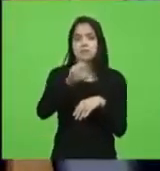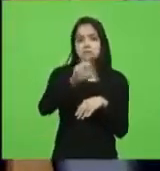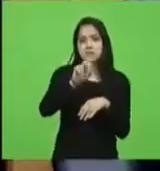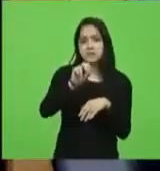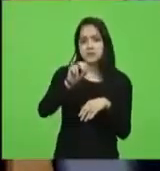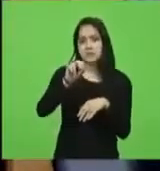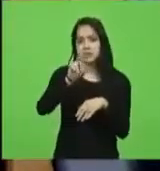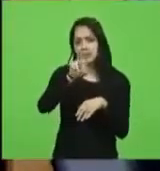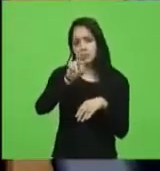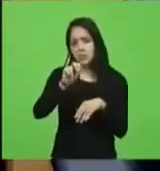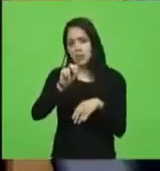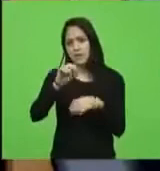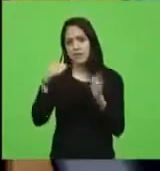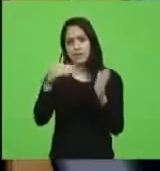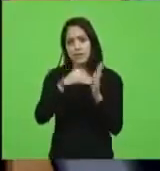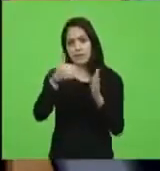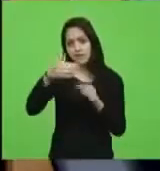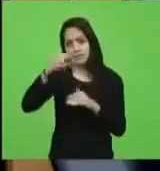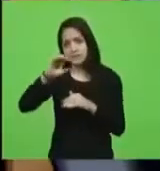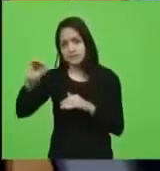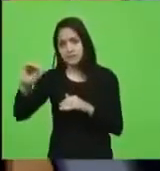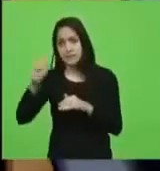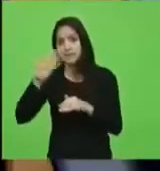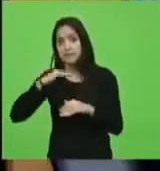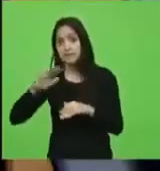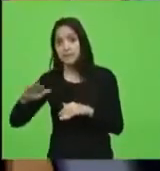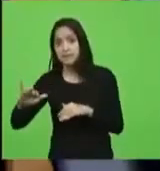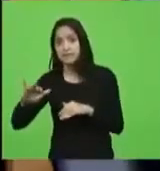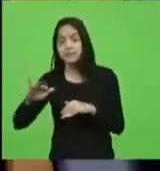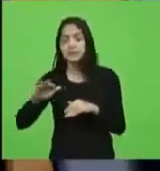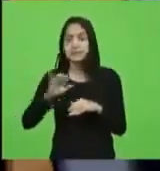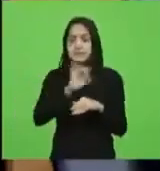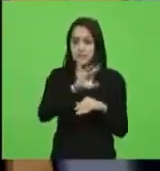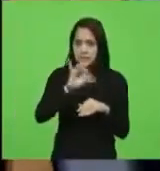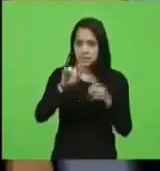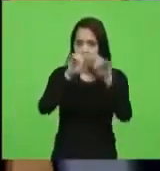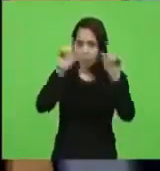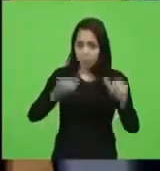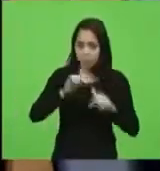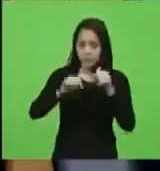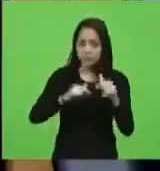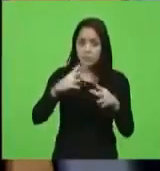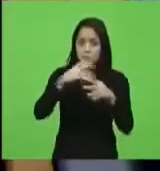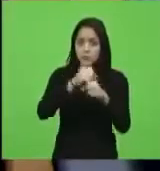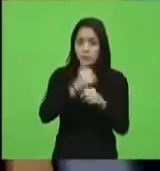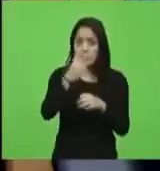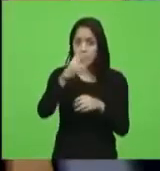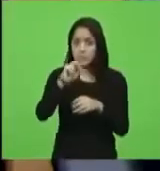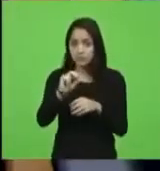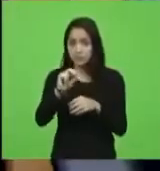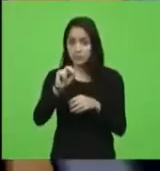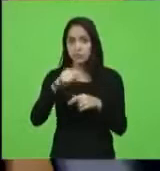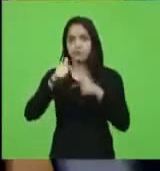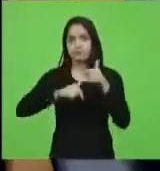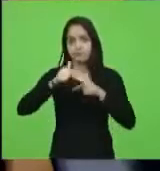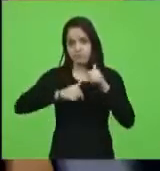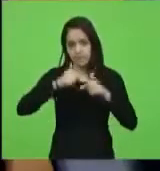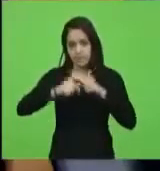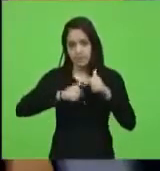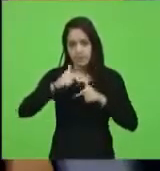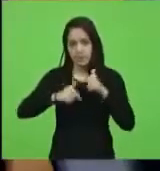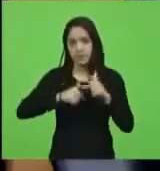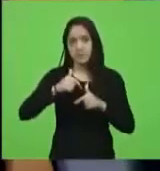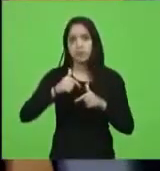crianças, empregam, numa média, de 20 pessoas cada uma. Eram 70 mil alunos nesse